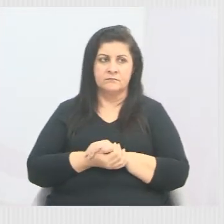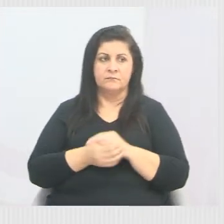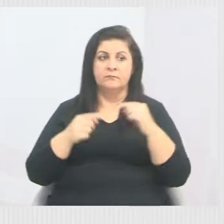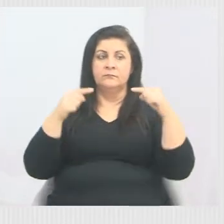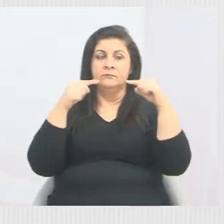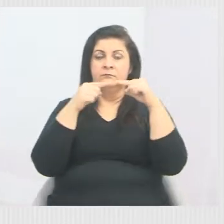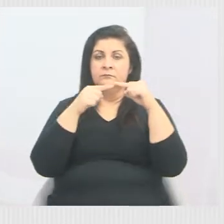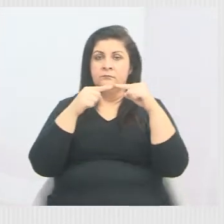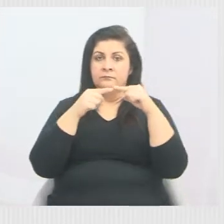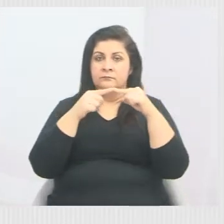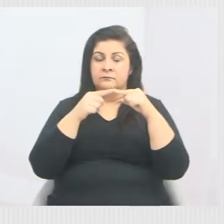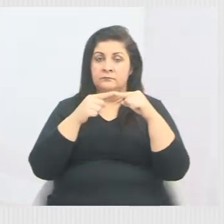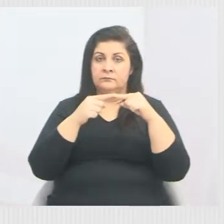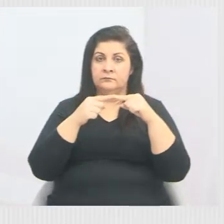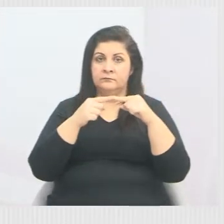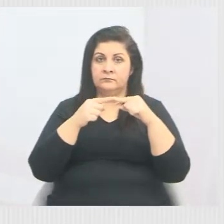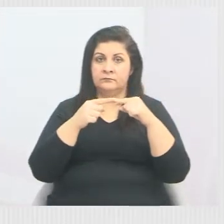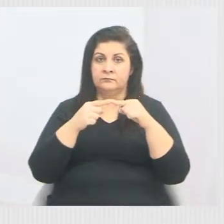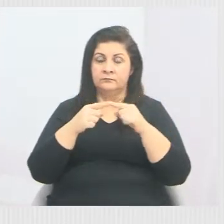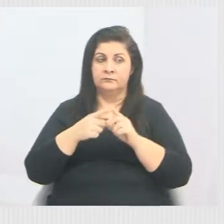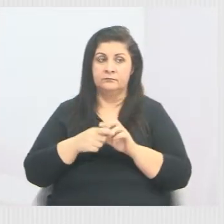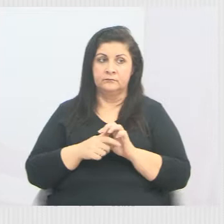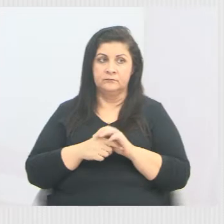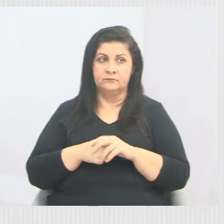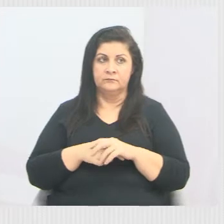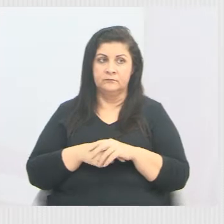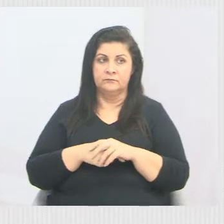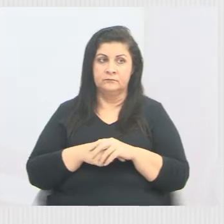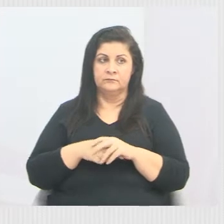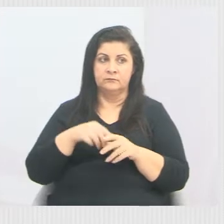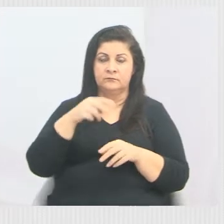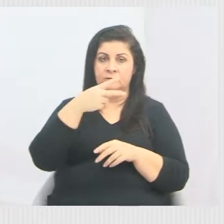Meta alcançada ou realizada, né,